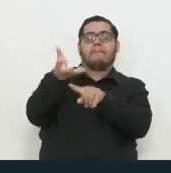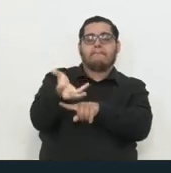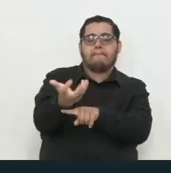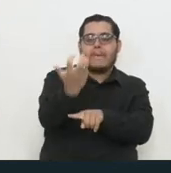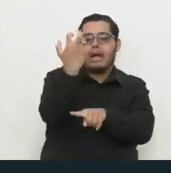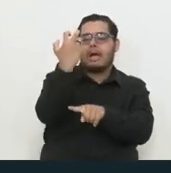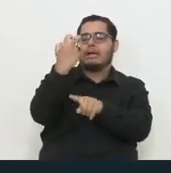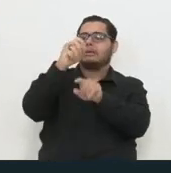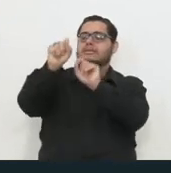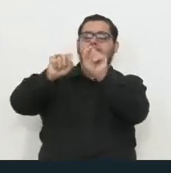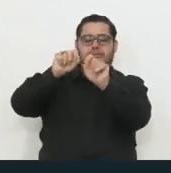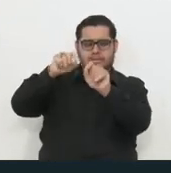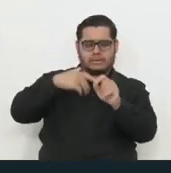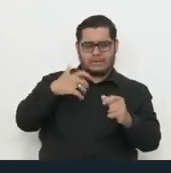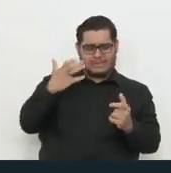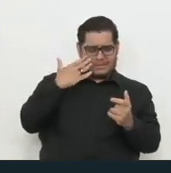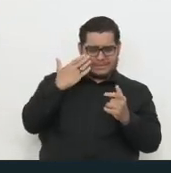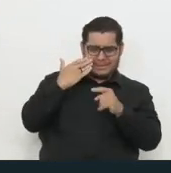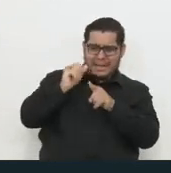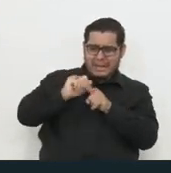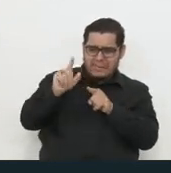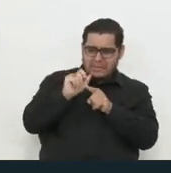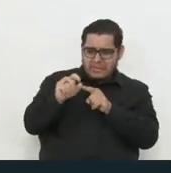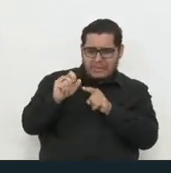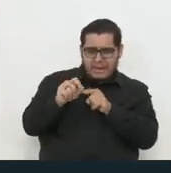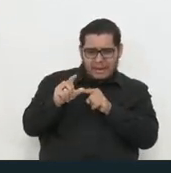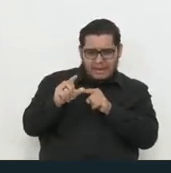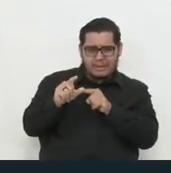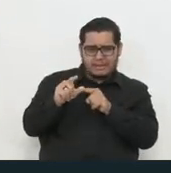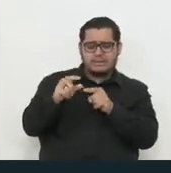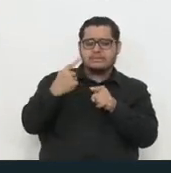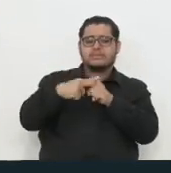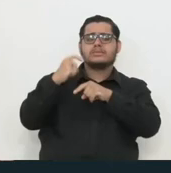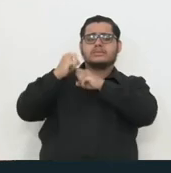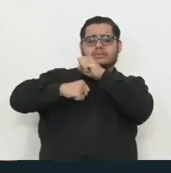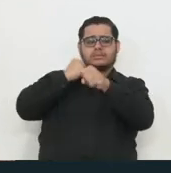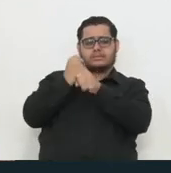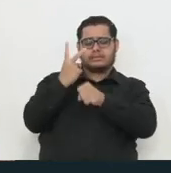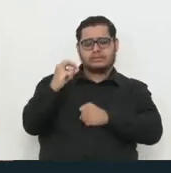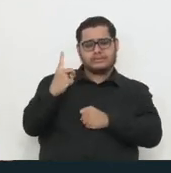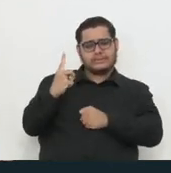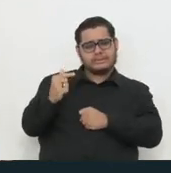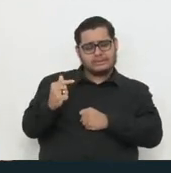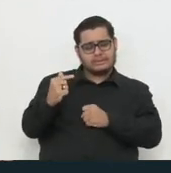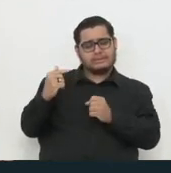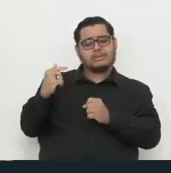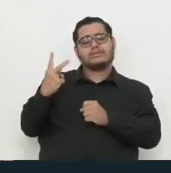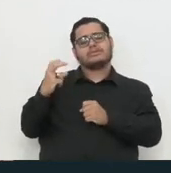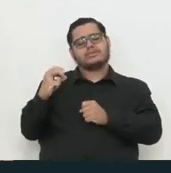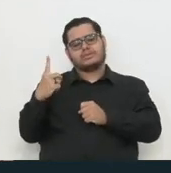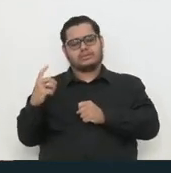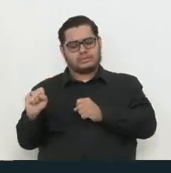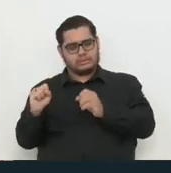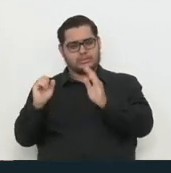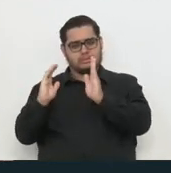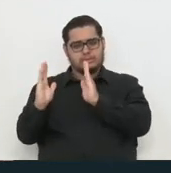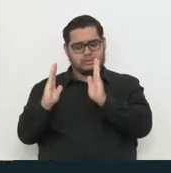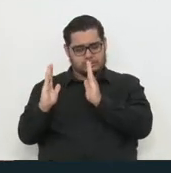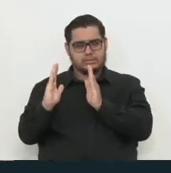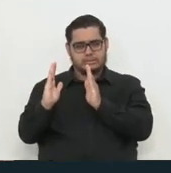justifica a lugar todo esse equipamento porque no ano de 2017/2018 foi foi foi